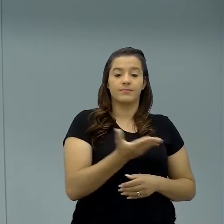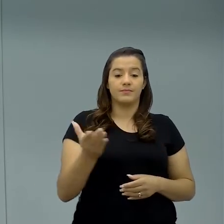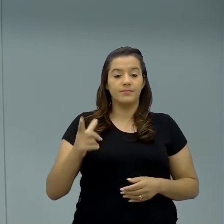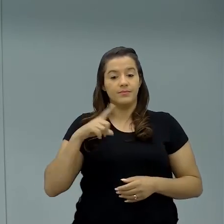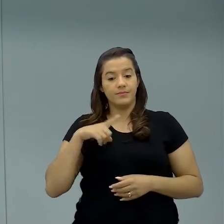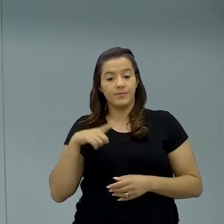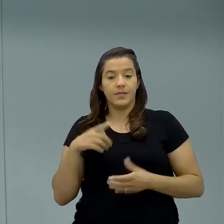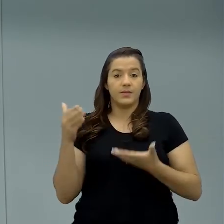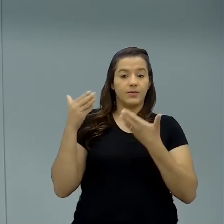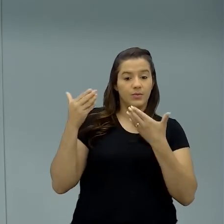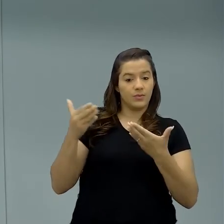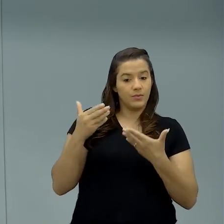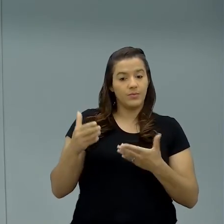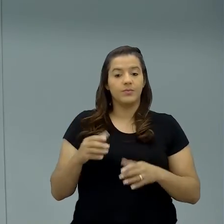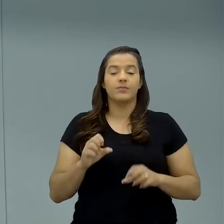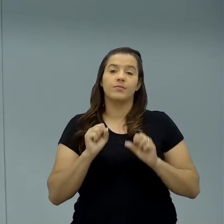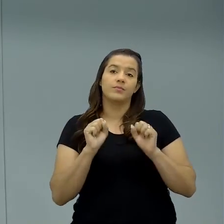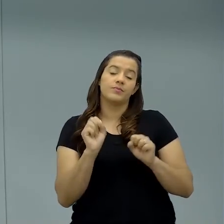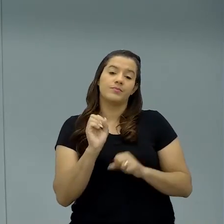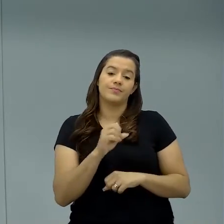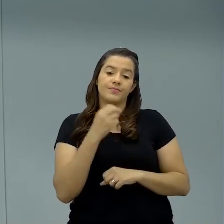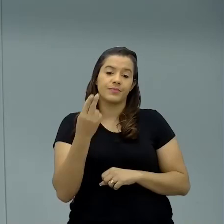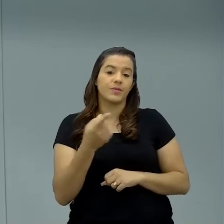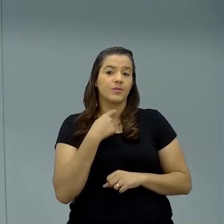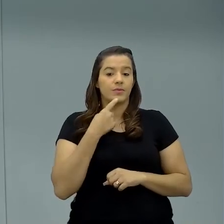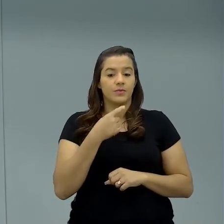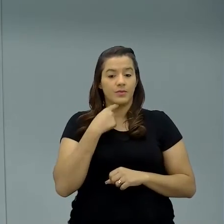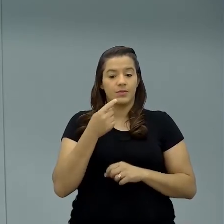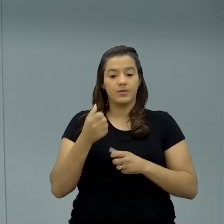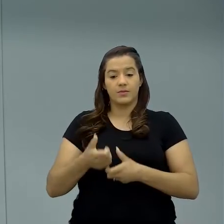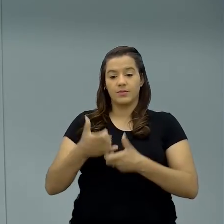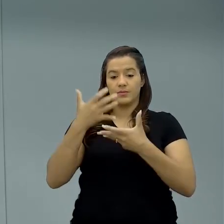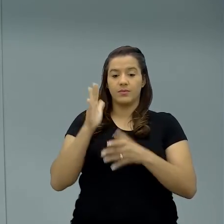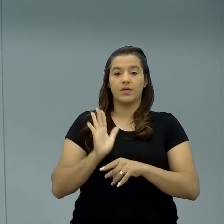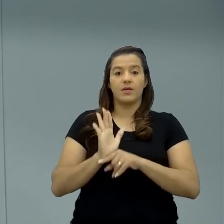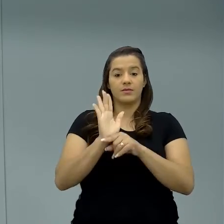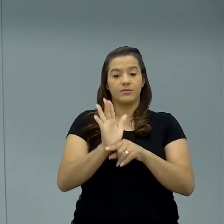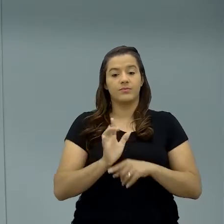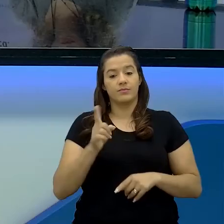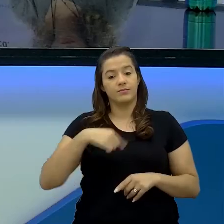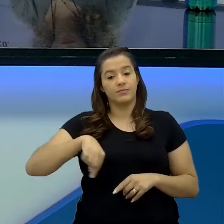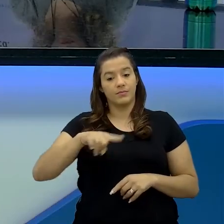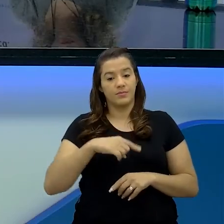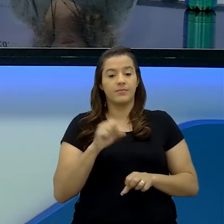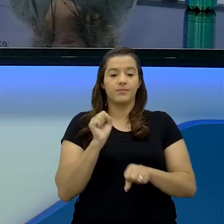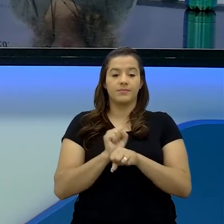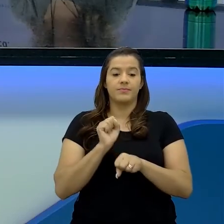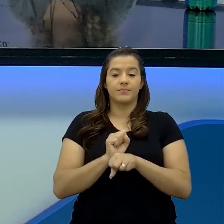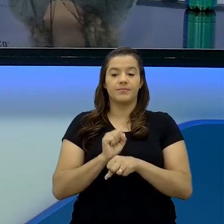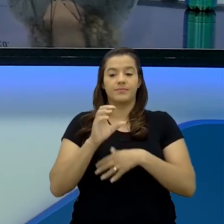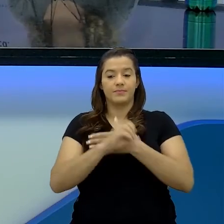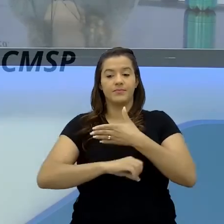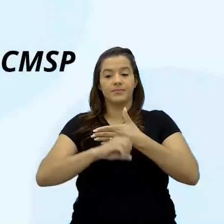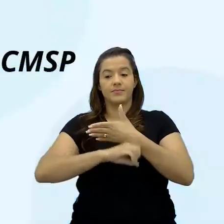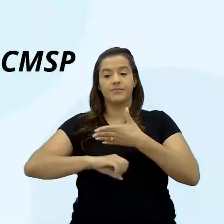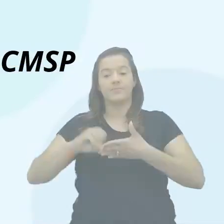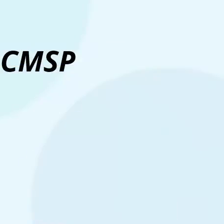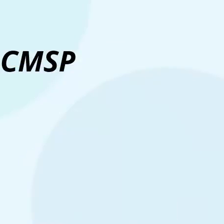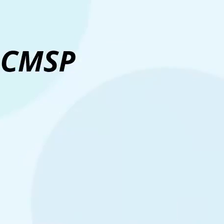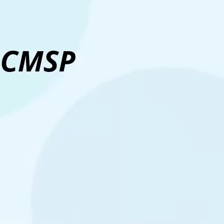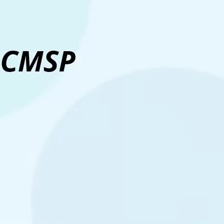tem alguma dúvida, ou mesmo que você não tenha, contribua também com alguma coisa, tá bom? Vamos lá, vinheta.